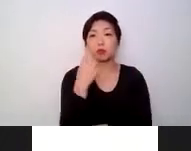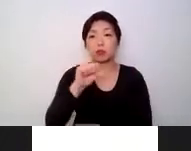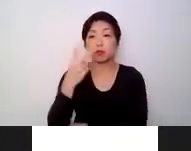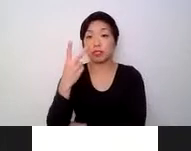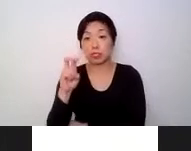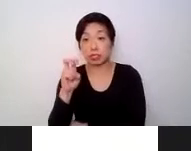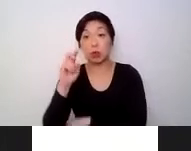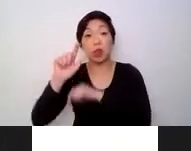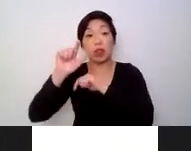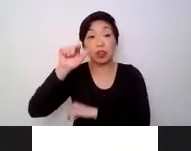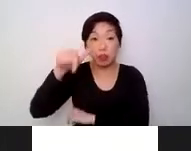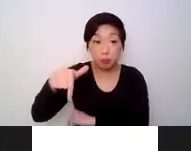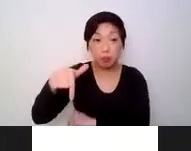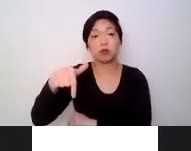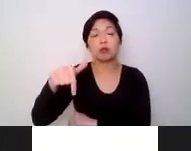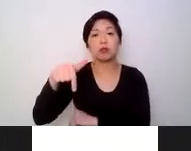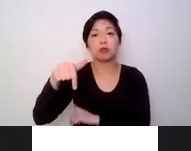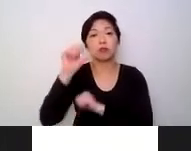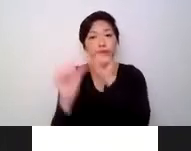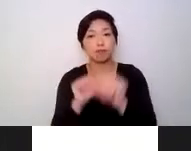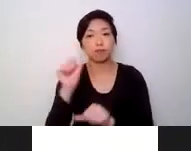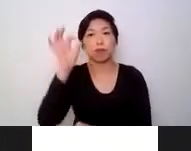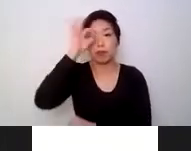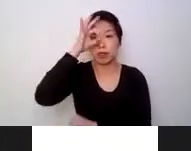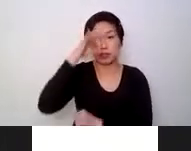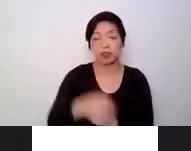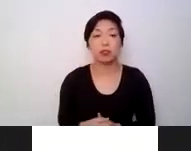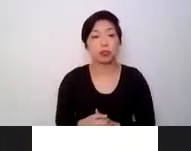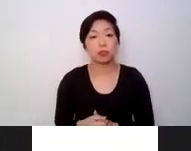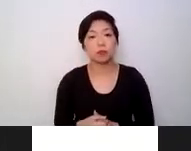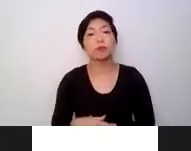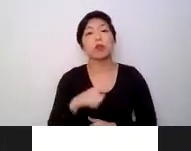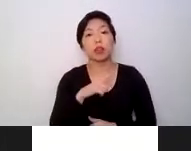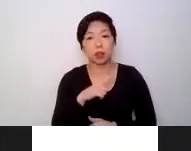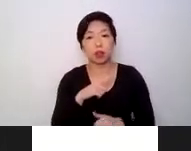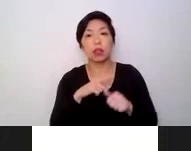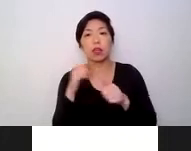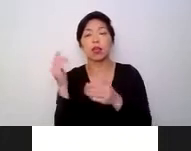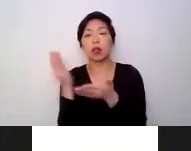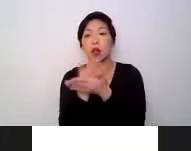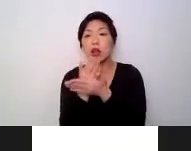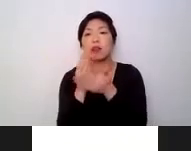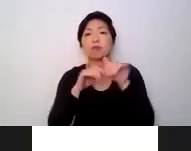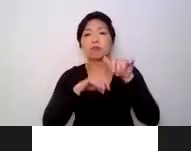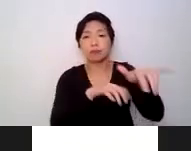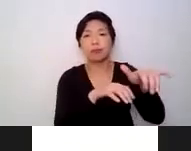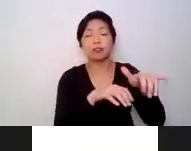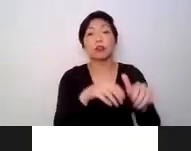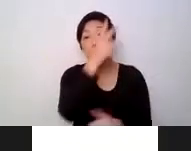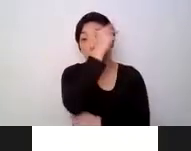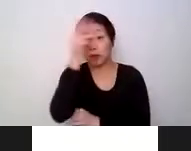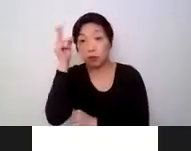Biblioteca Amaro de Andrade. É uma biblioteca que conta com os acervos do Estado e do município na época. É